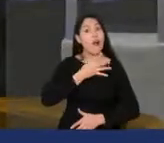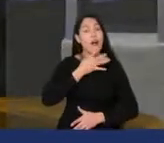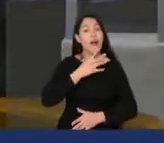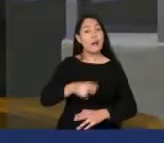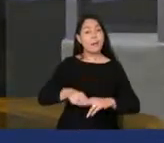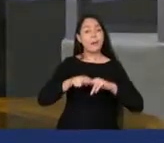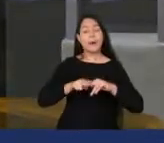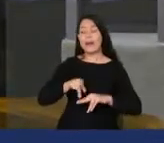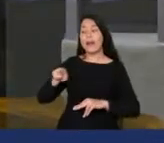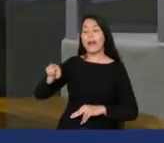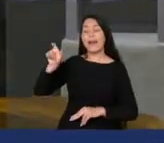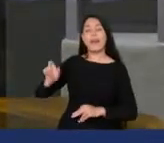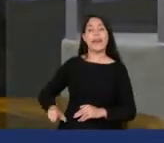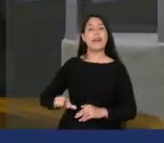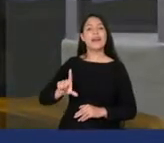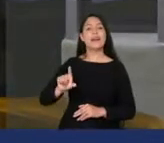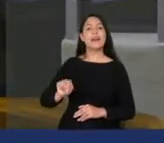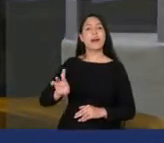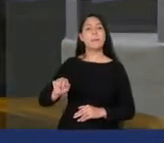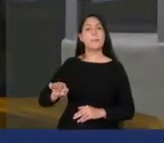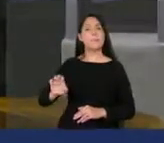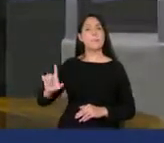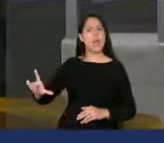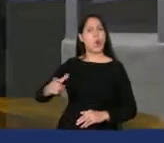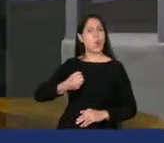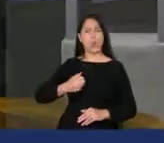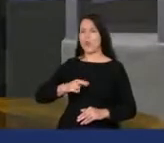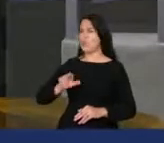sua missão, não se acovardou.